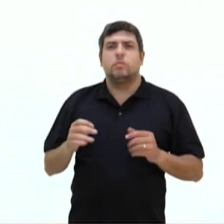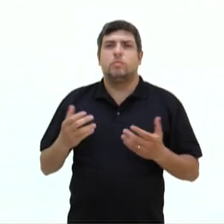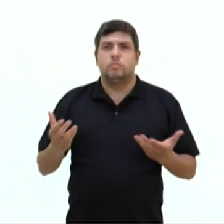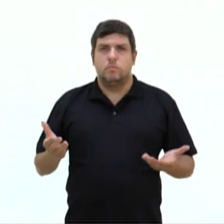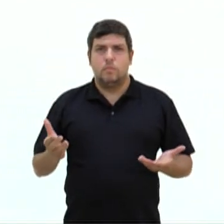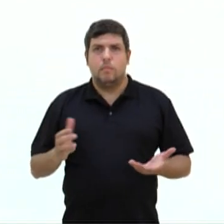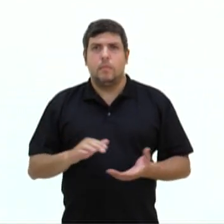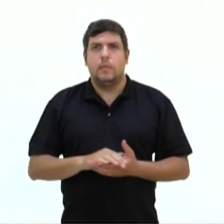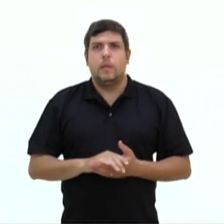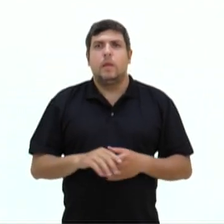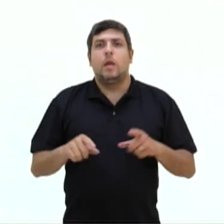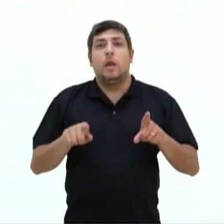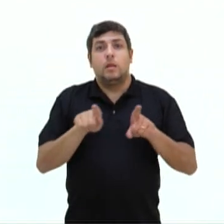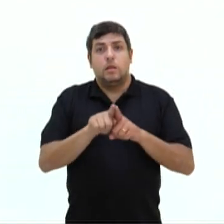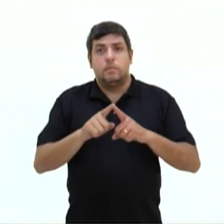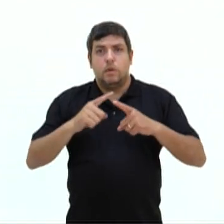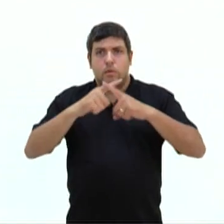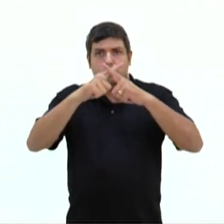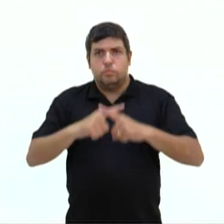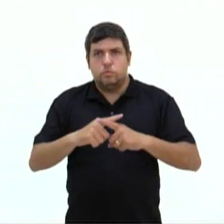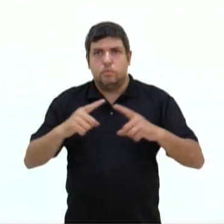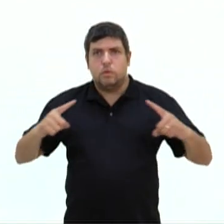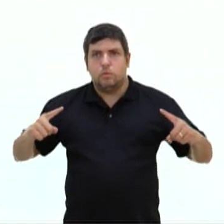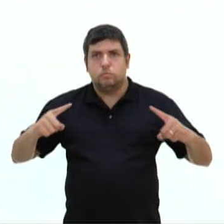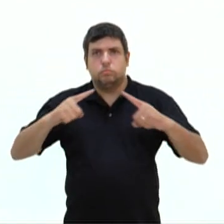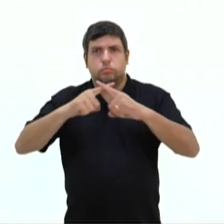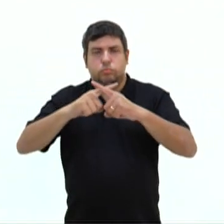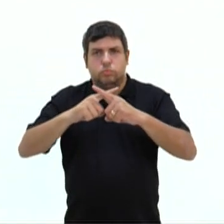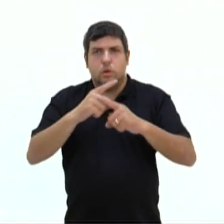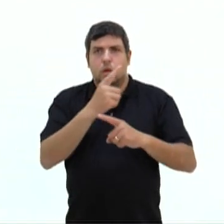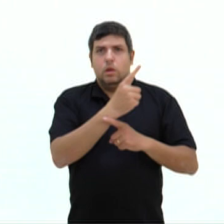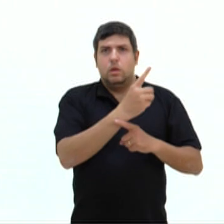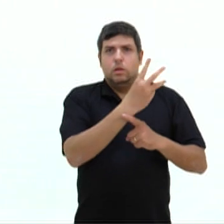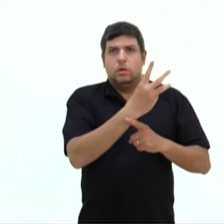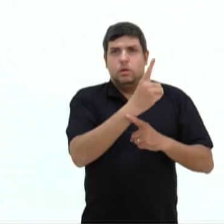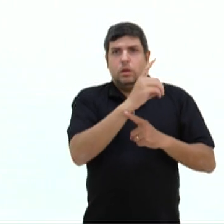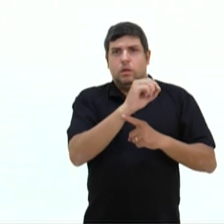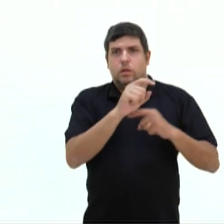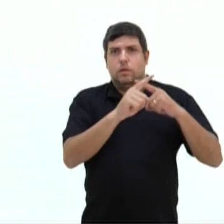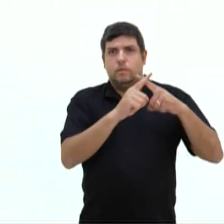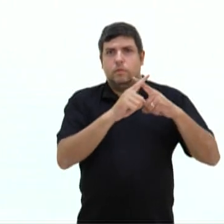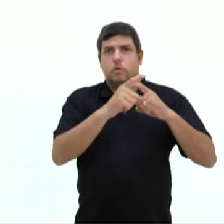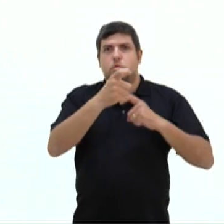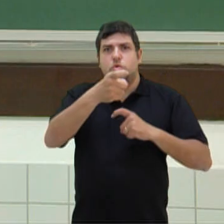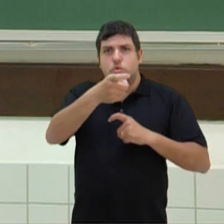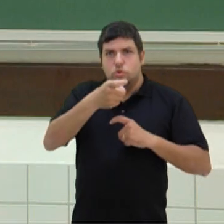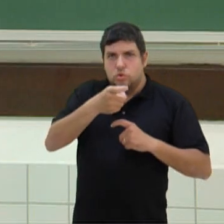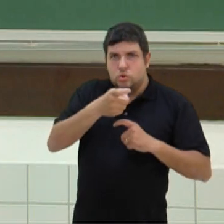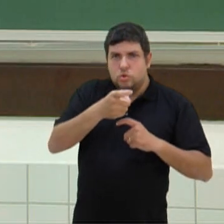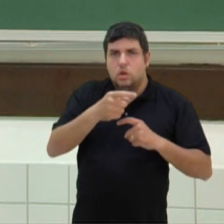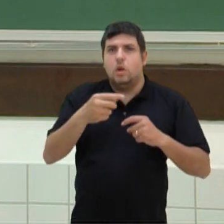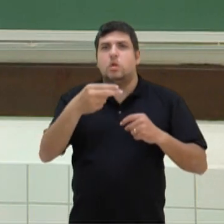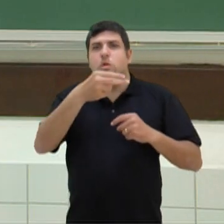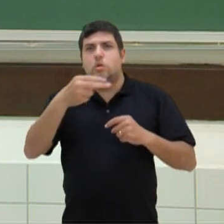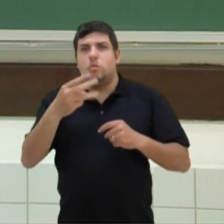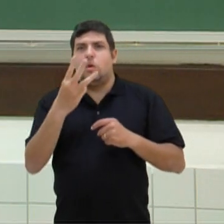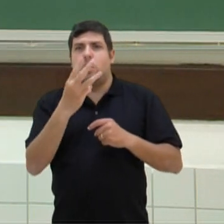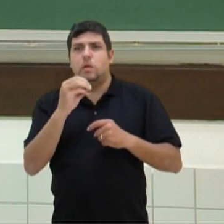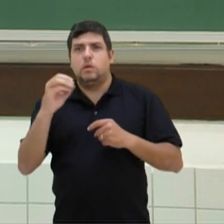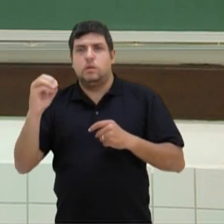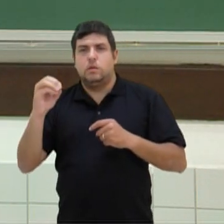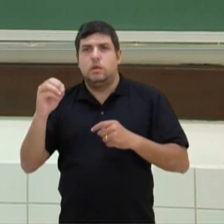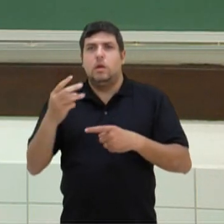Tá? Multiplica cruzado, então 310 vezes x é igual a 300 vezes 100. Tá? Então, 30.000 dividido